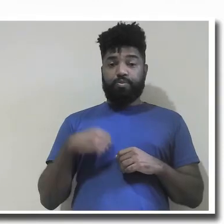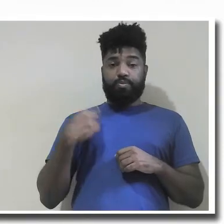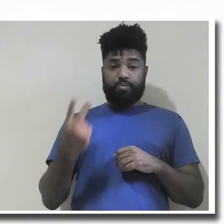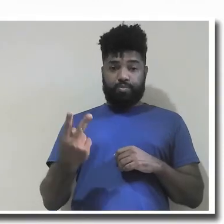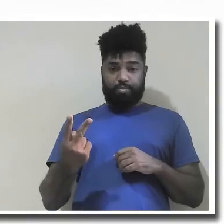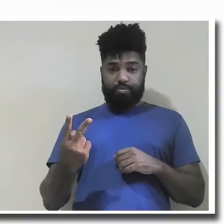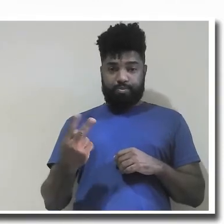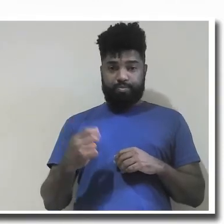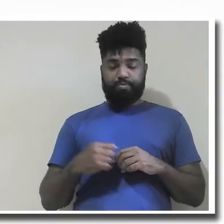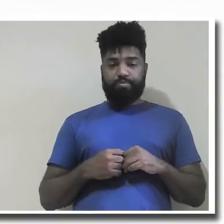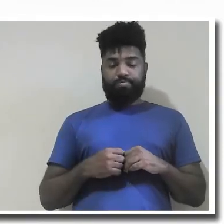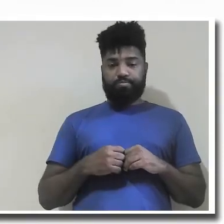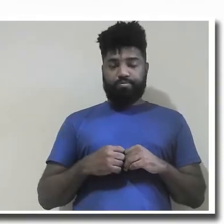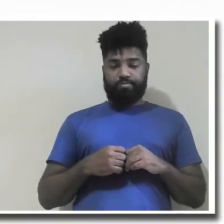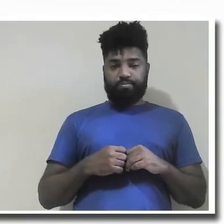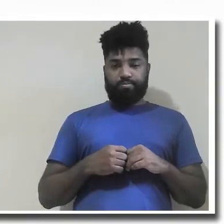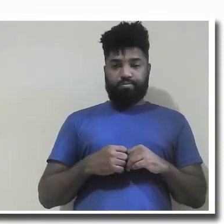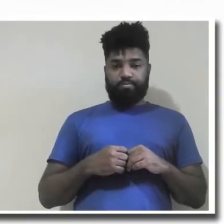2.